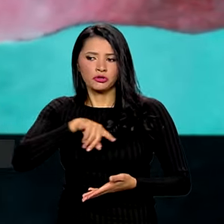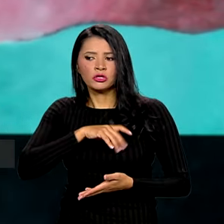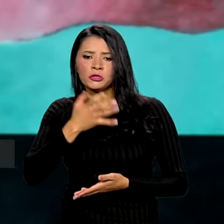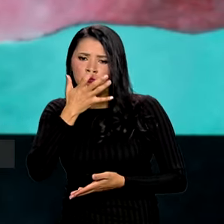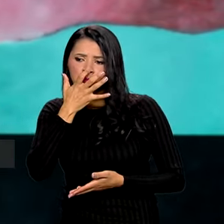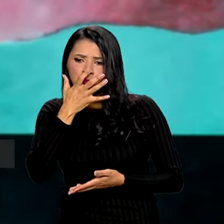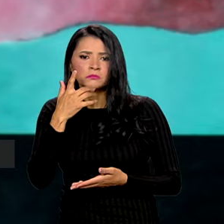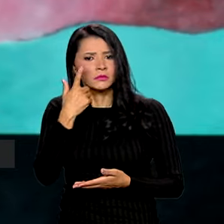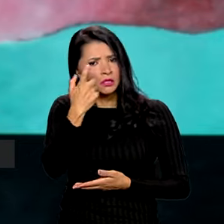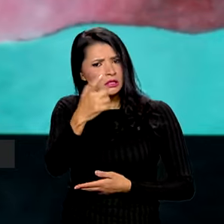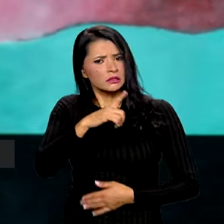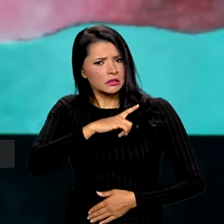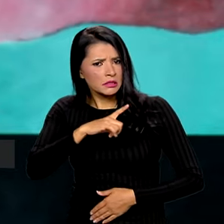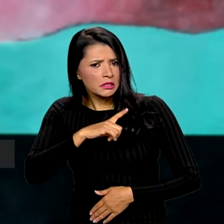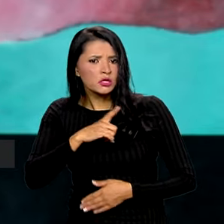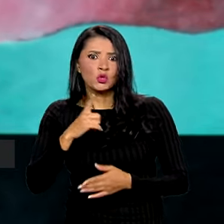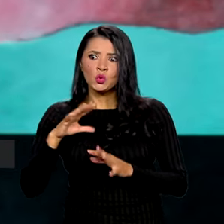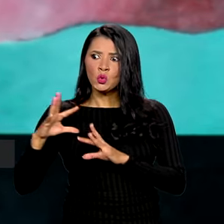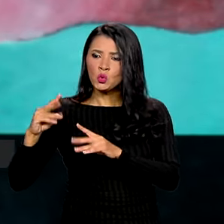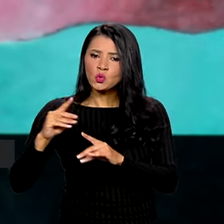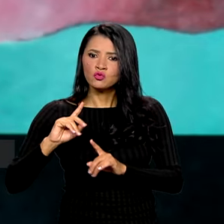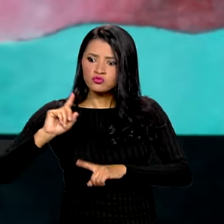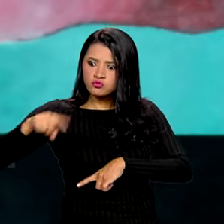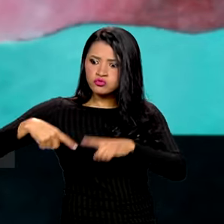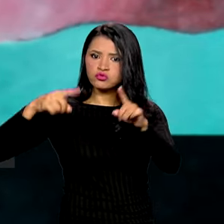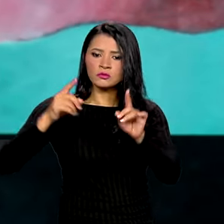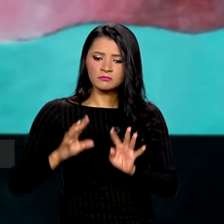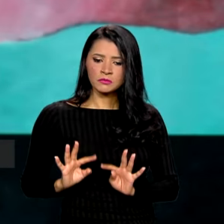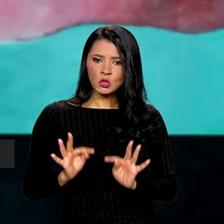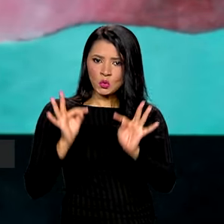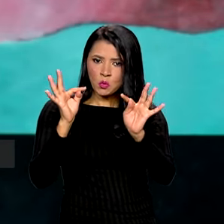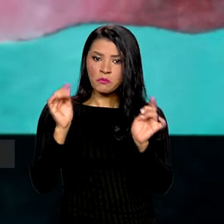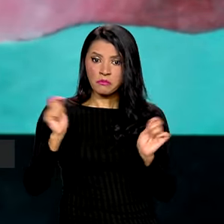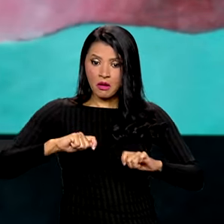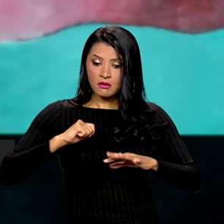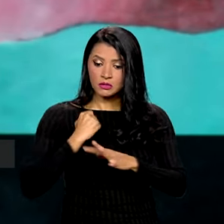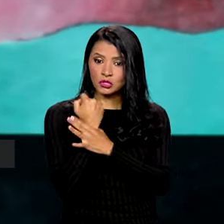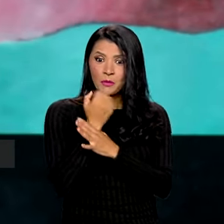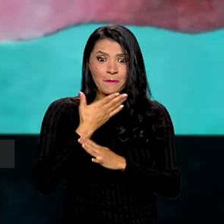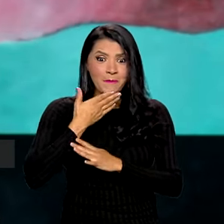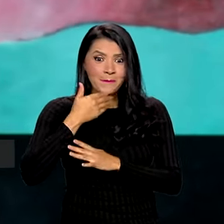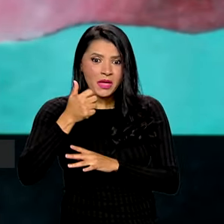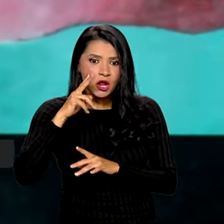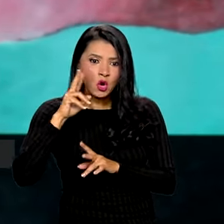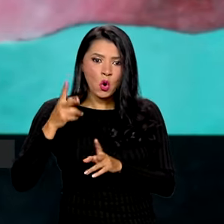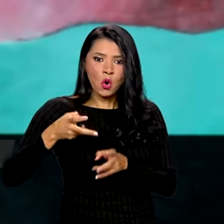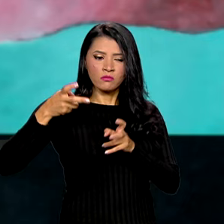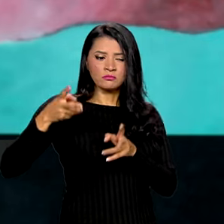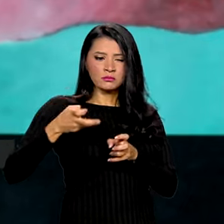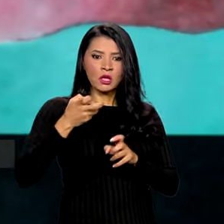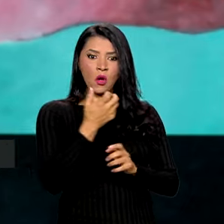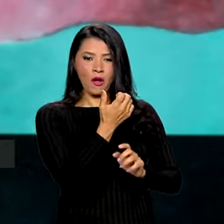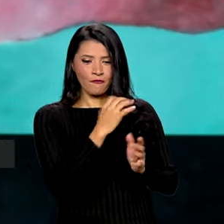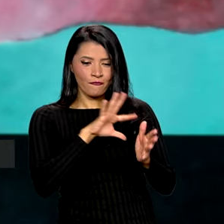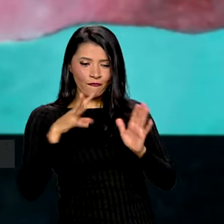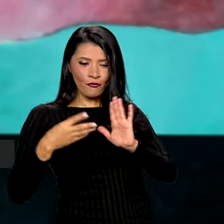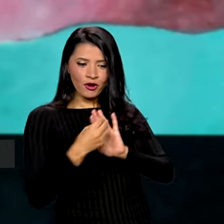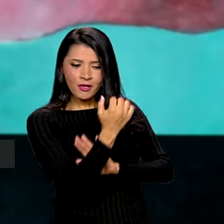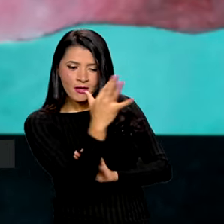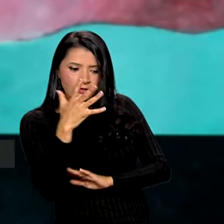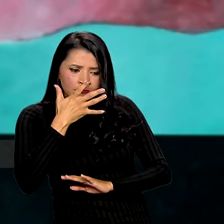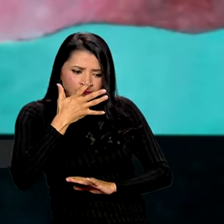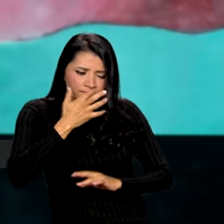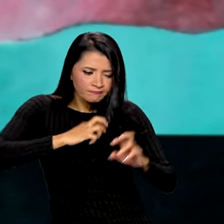Tudo que tiver de avanço tecnológico para poder garantir o melhor monitoramento da nossa floresta, nós estamos